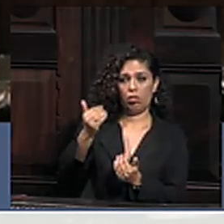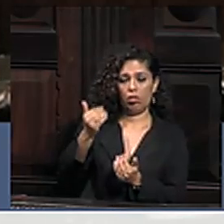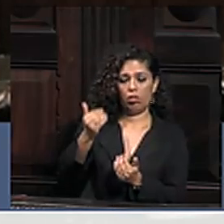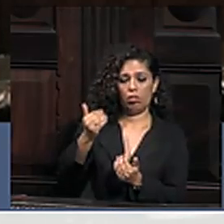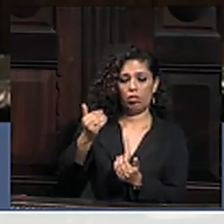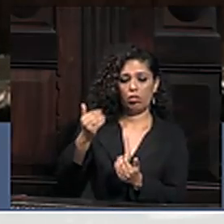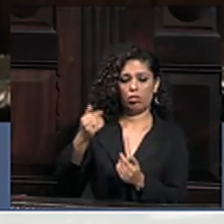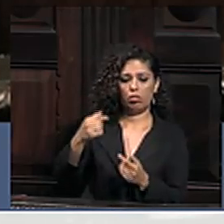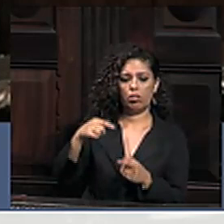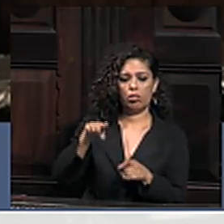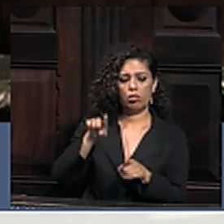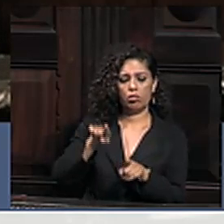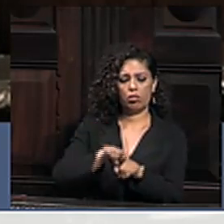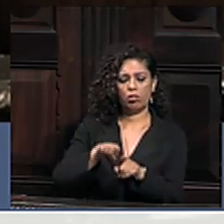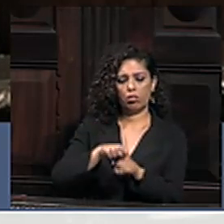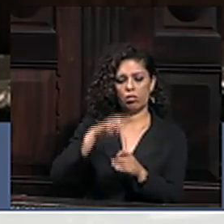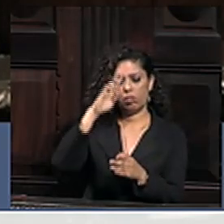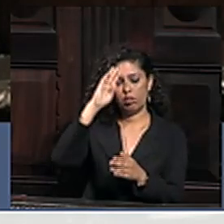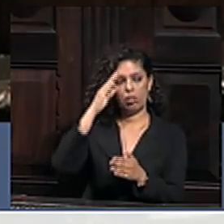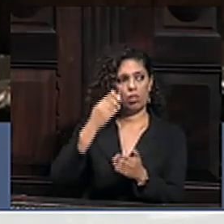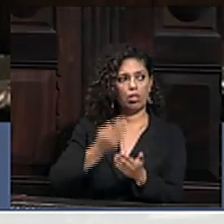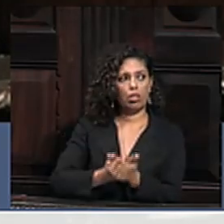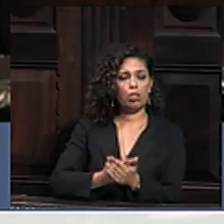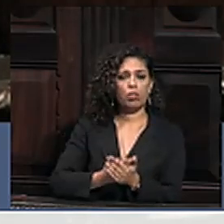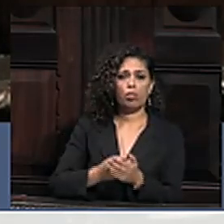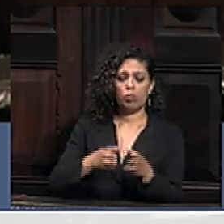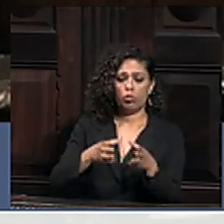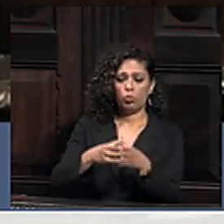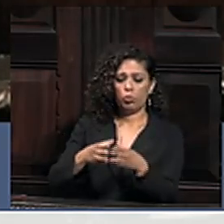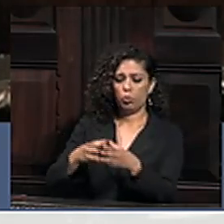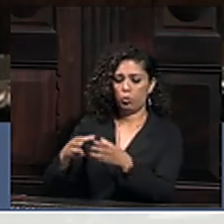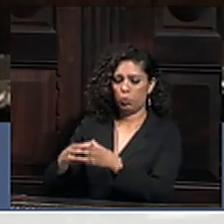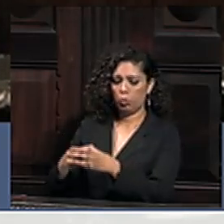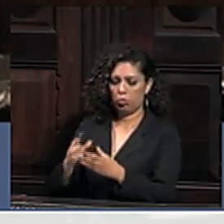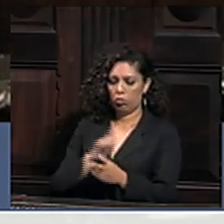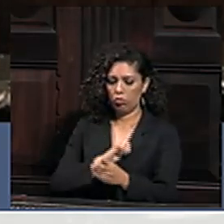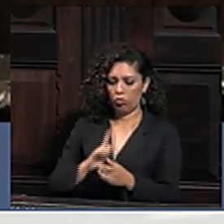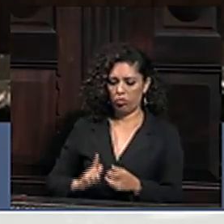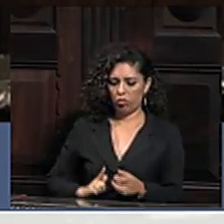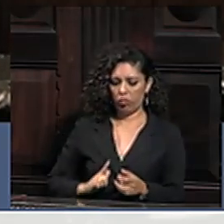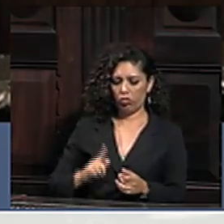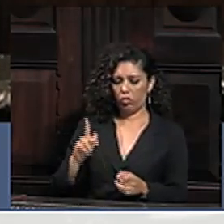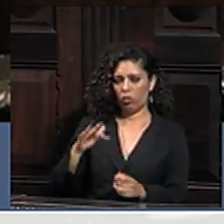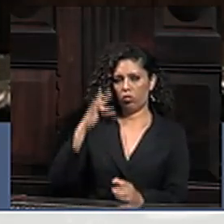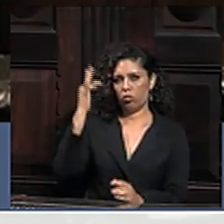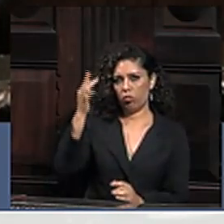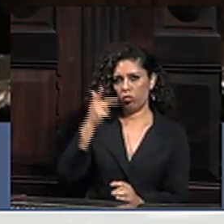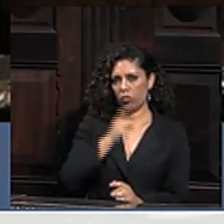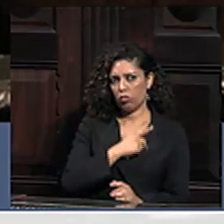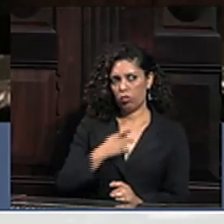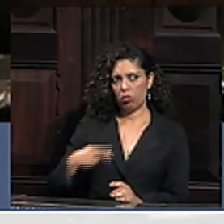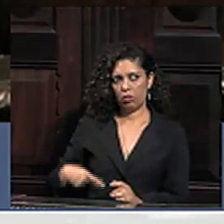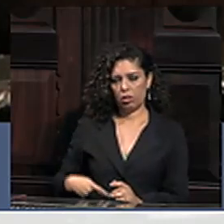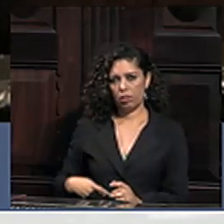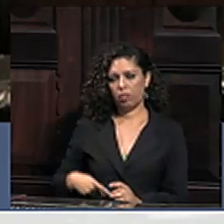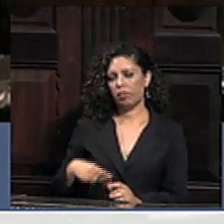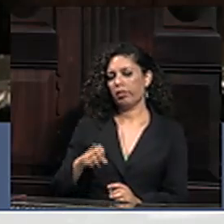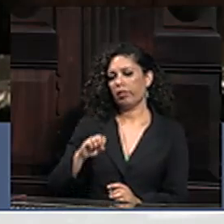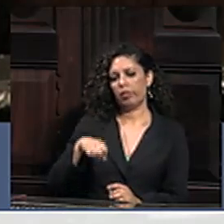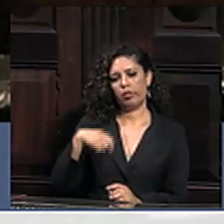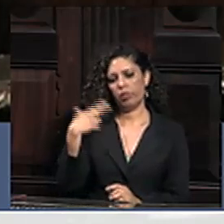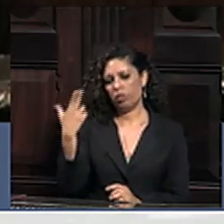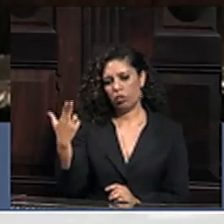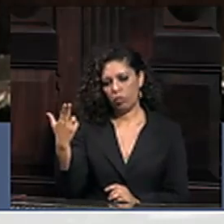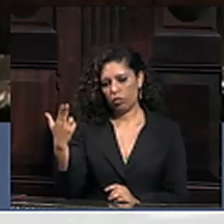executivos eleitos, seja para os governos estaduais, para o governo distrital, seja para a presidência da República, é